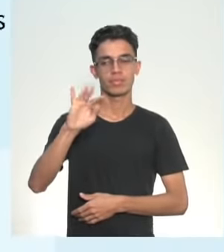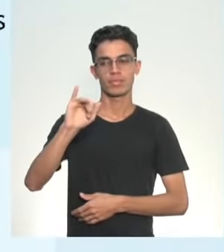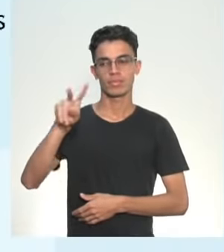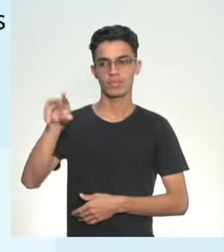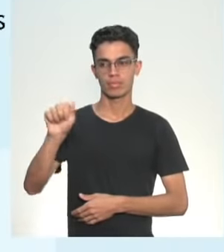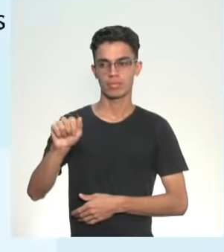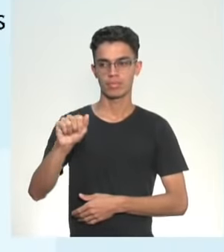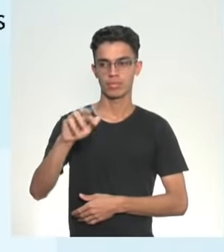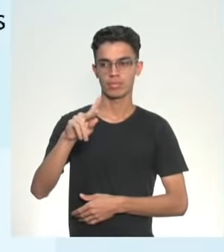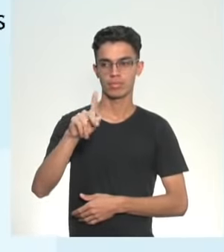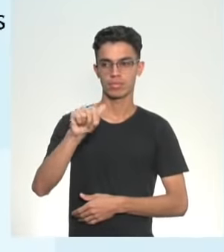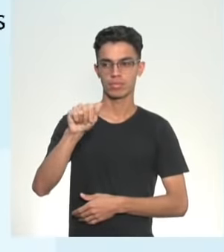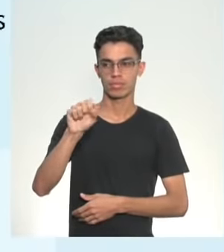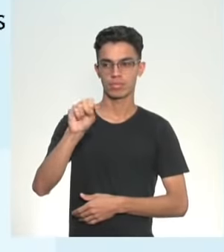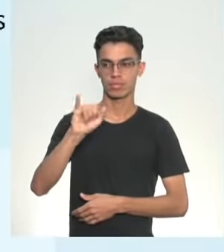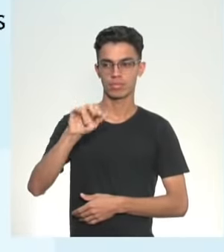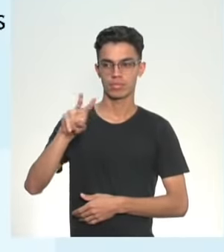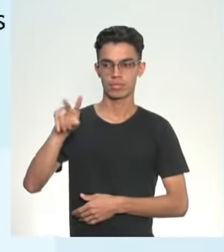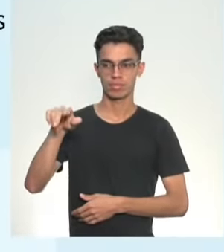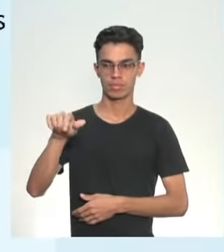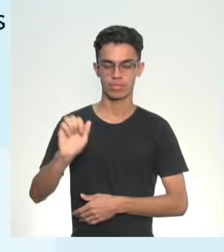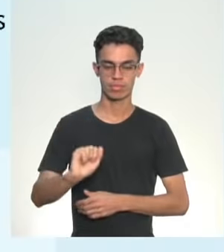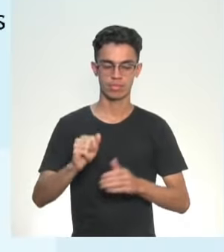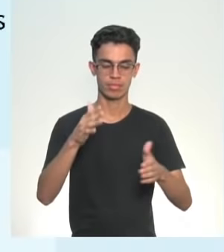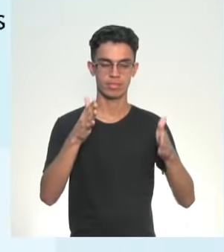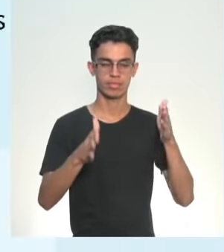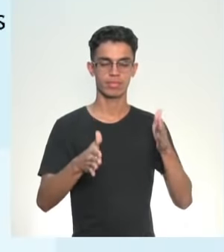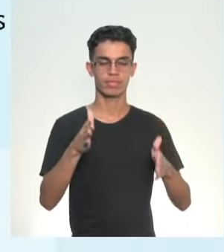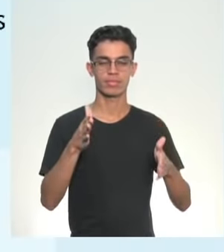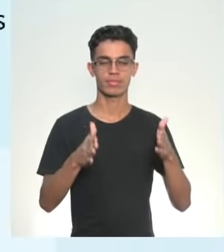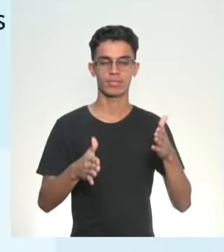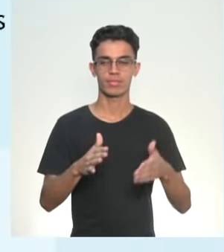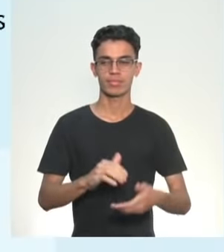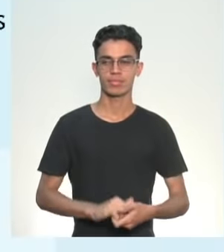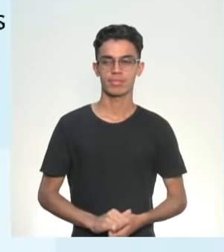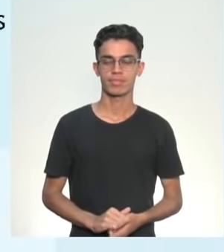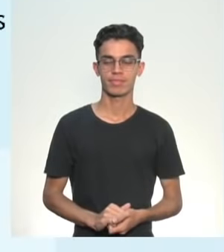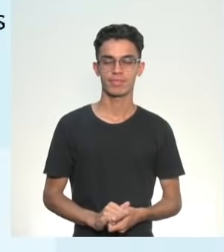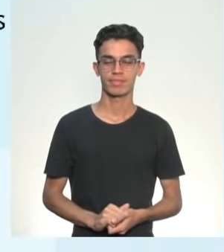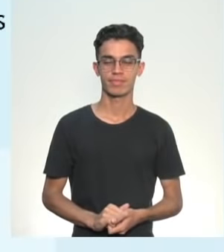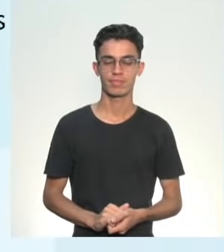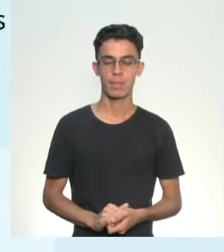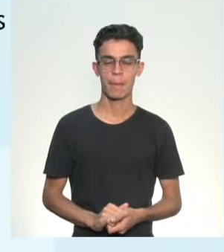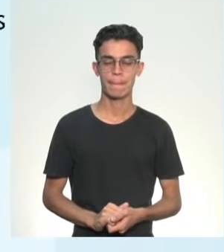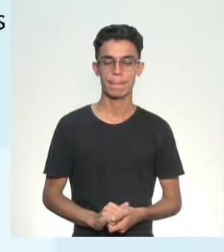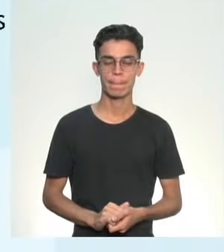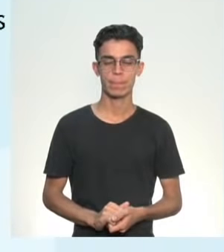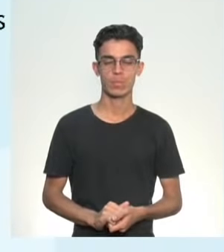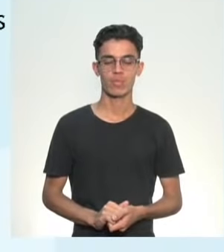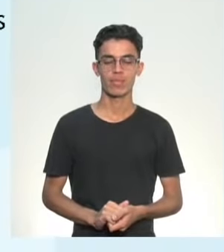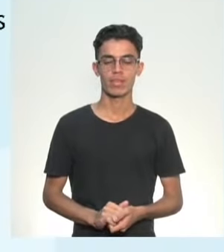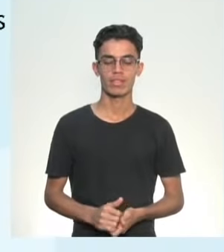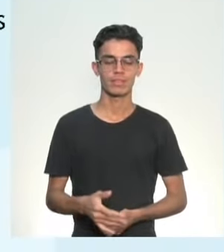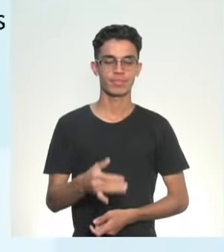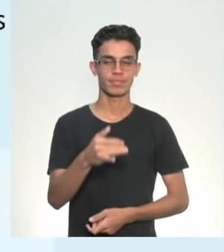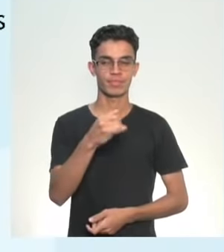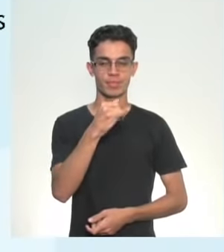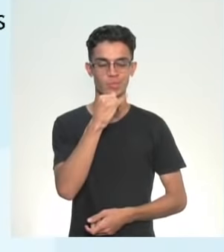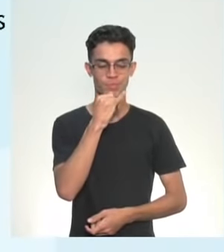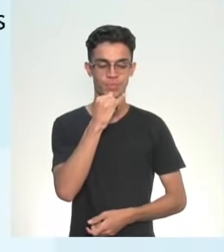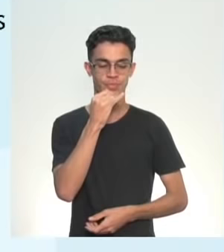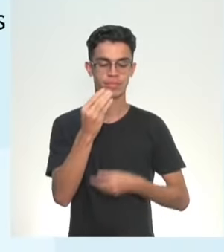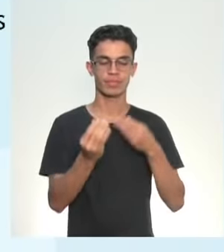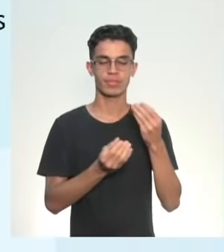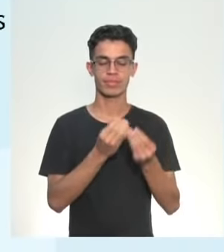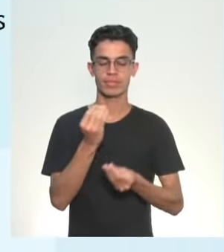presente no express opinion about alcance Horizonte cozzi Sem Crise Evolution expressão vamos opinião sobre